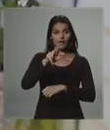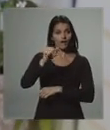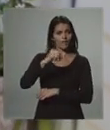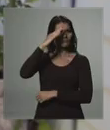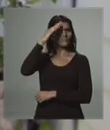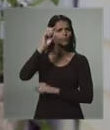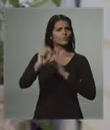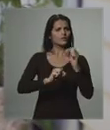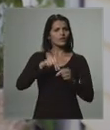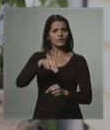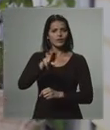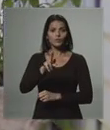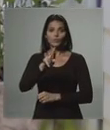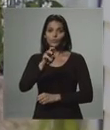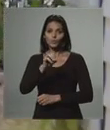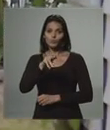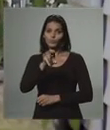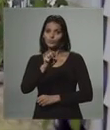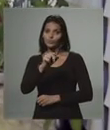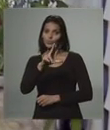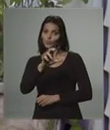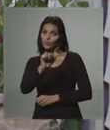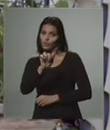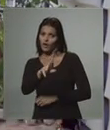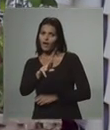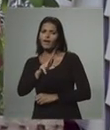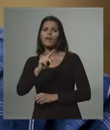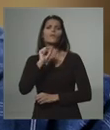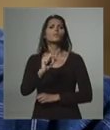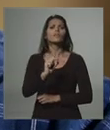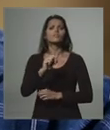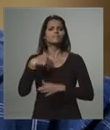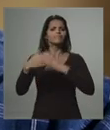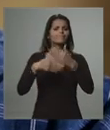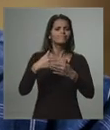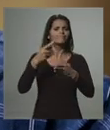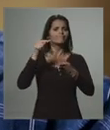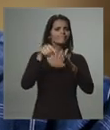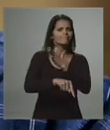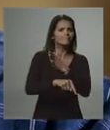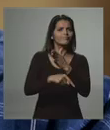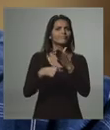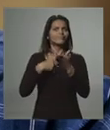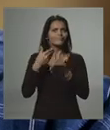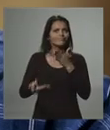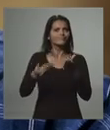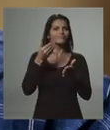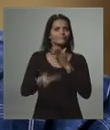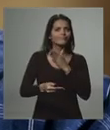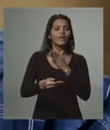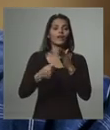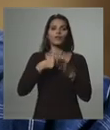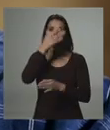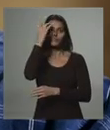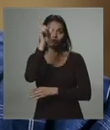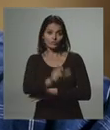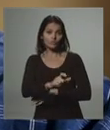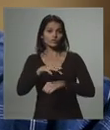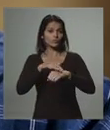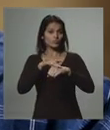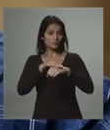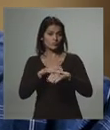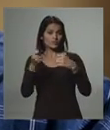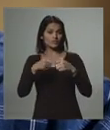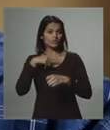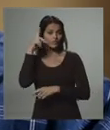raras, principalmente as doenças neuromusculares, elas são progressivas e degenerativas e no seu estágio mais avançado, o paciente